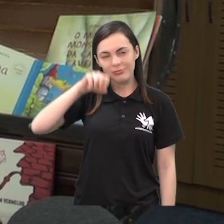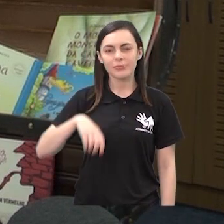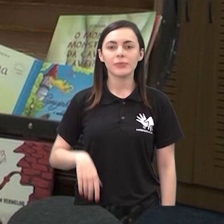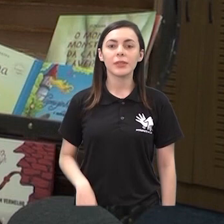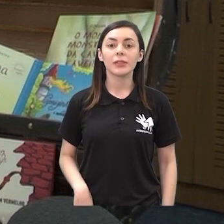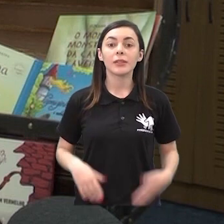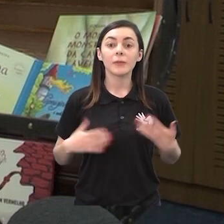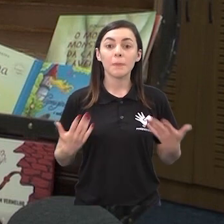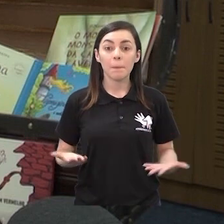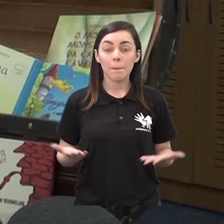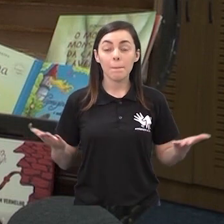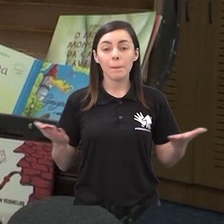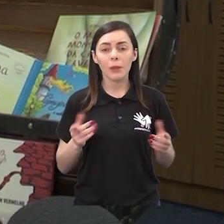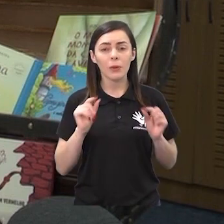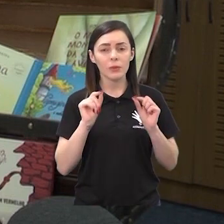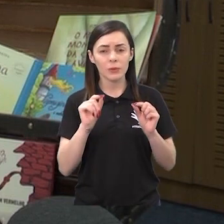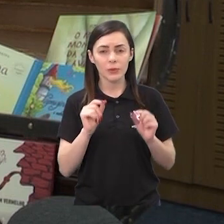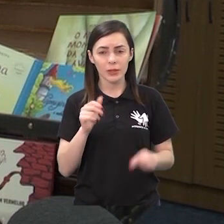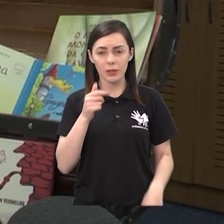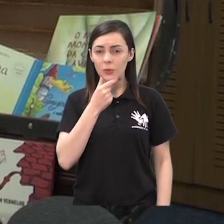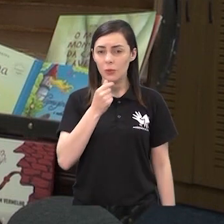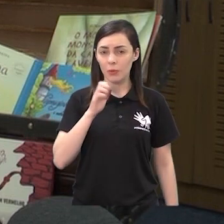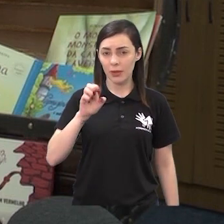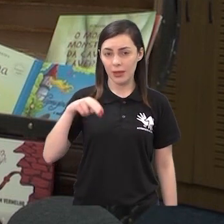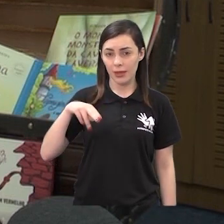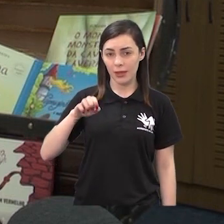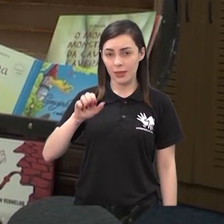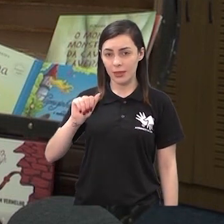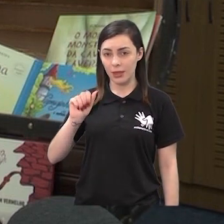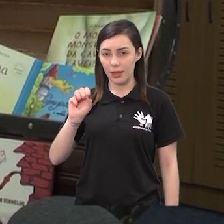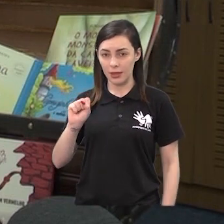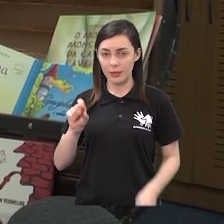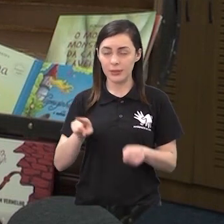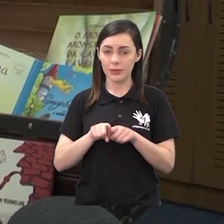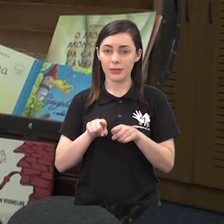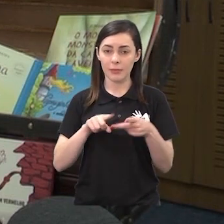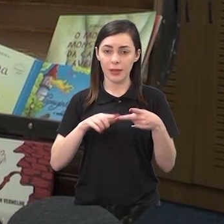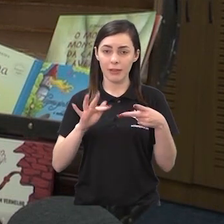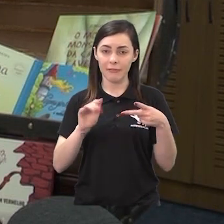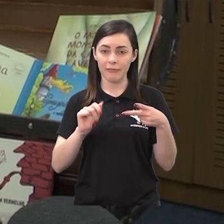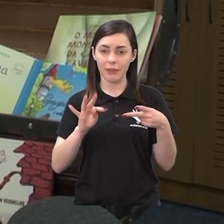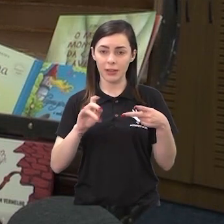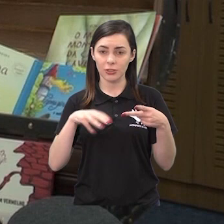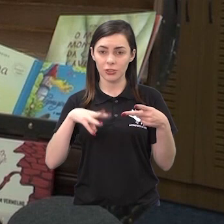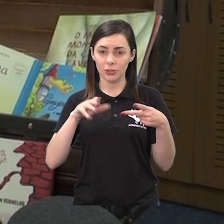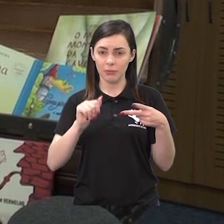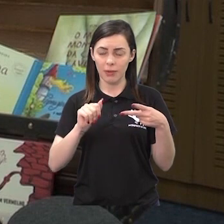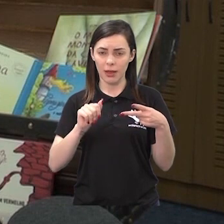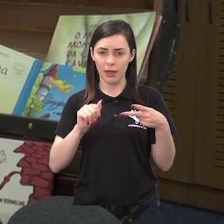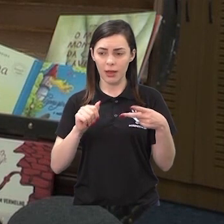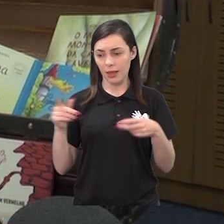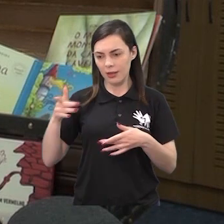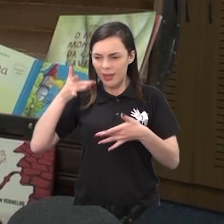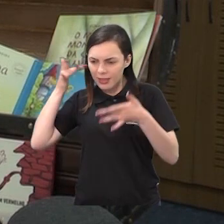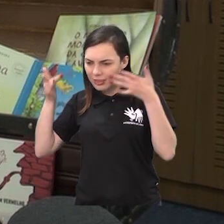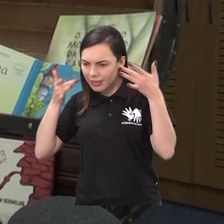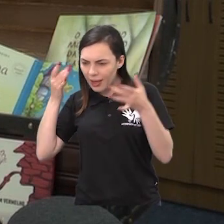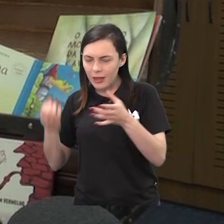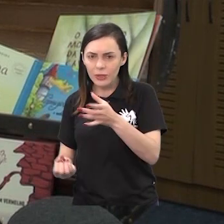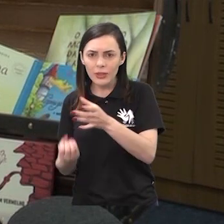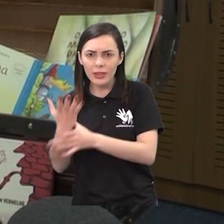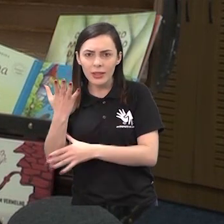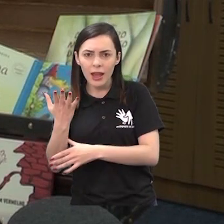o Ari Areia? E, além disso, o Enéas Lur e a Fátima Ortiz se inspiraram em outro texto, gente,